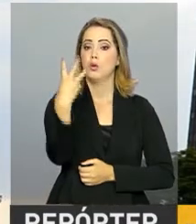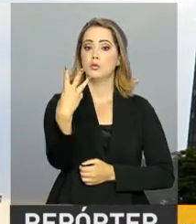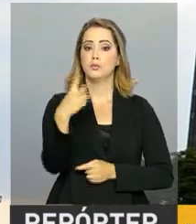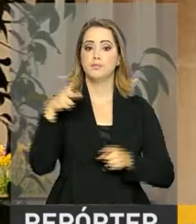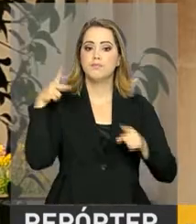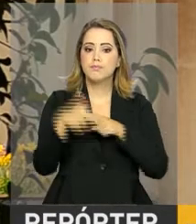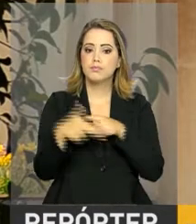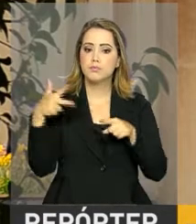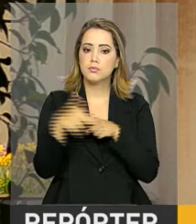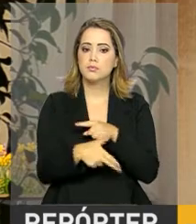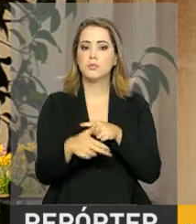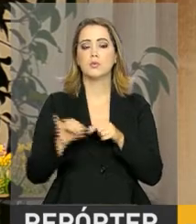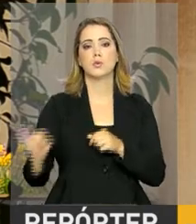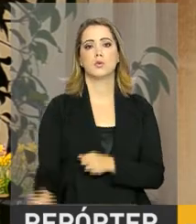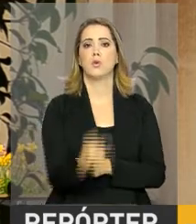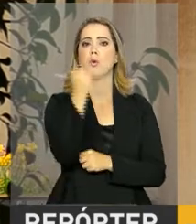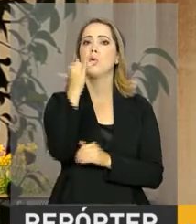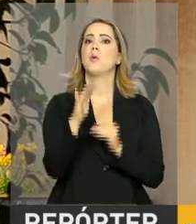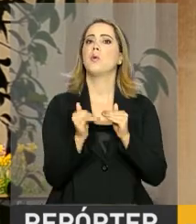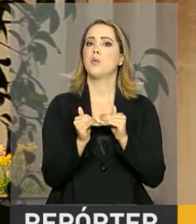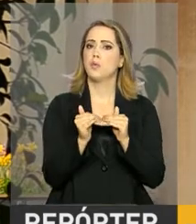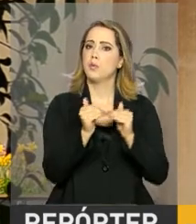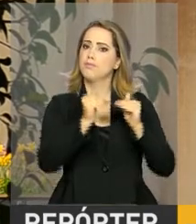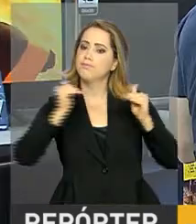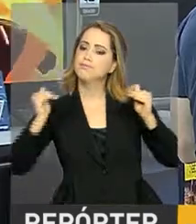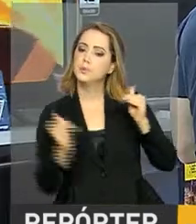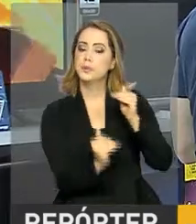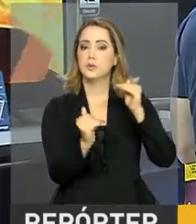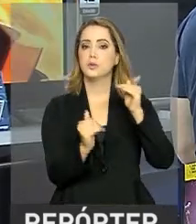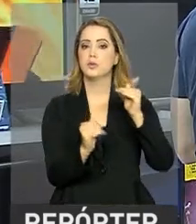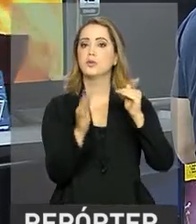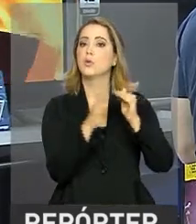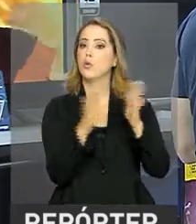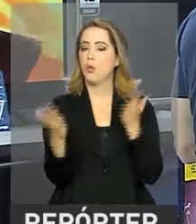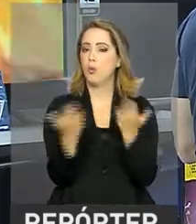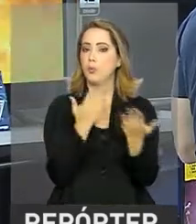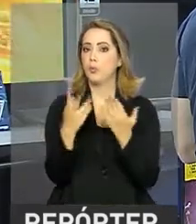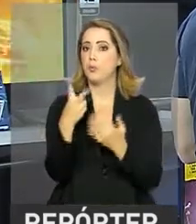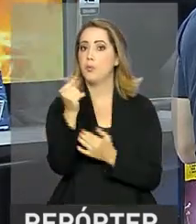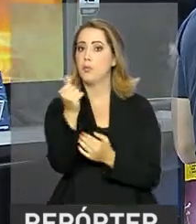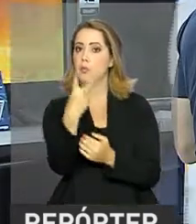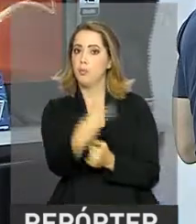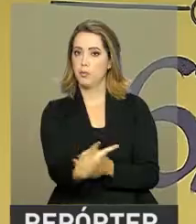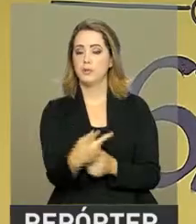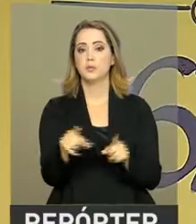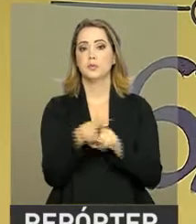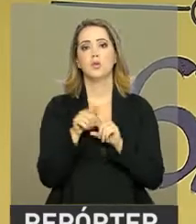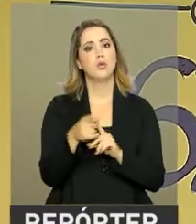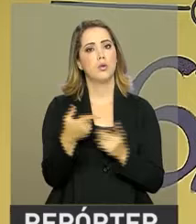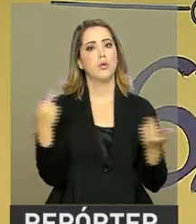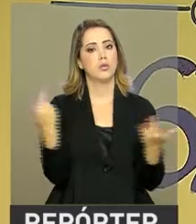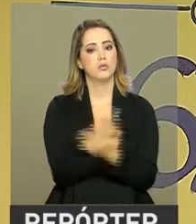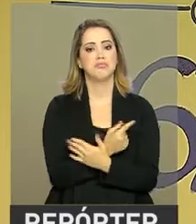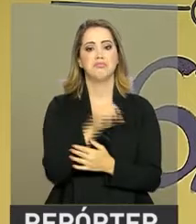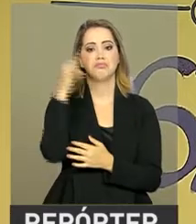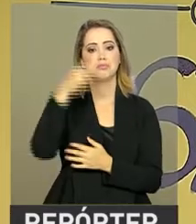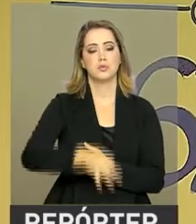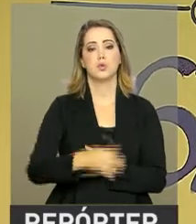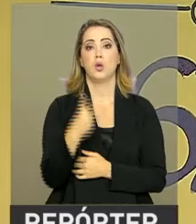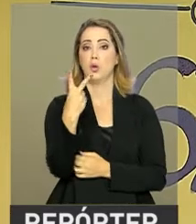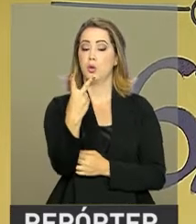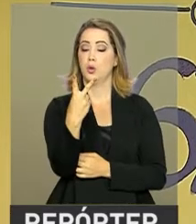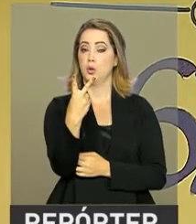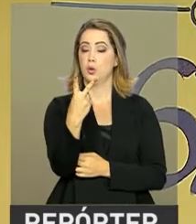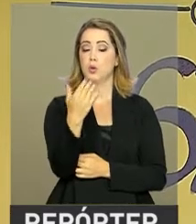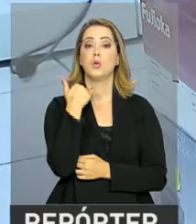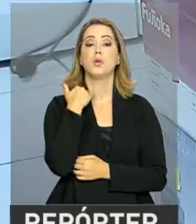seguido nos juros e o maior desde abril de 2012. O efeito foi imediato. 2 bancos do país vão